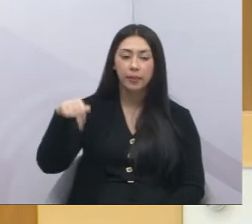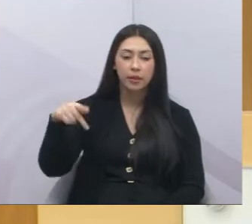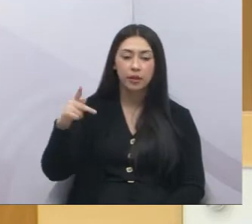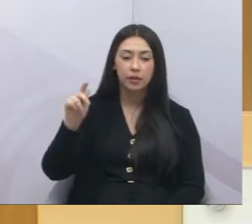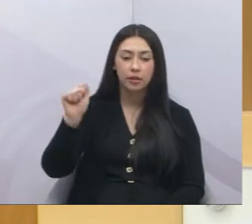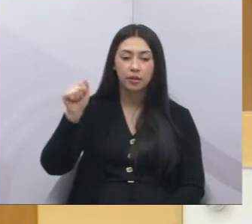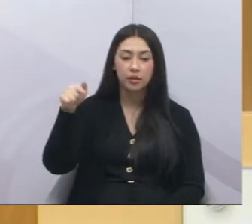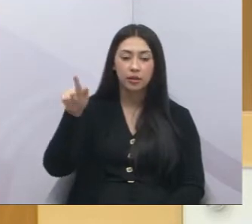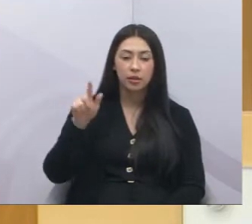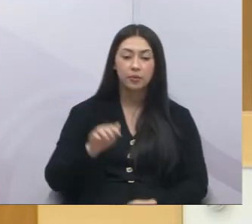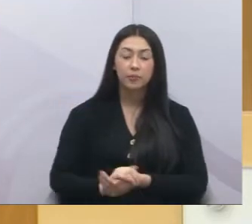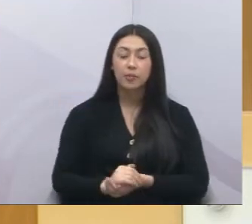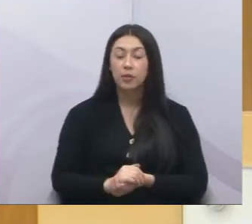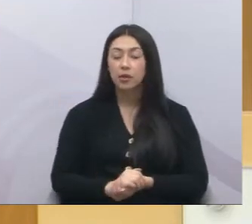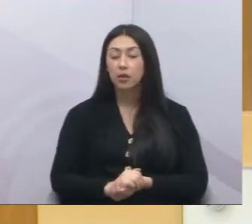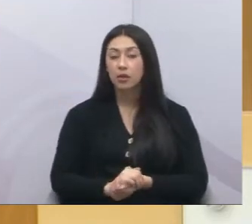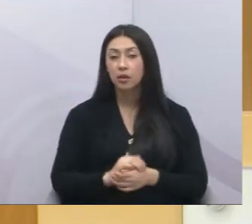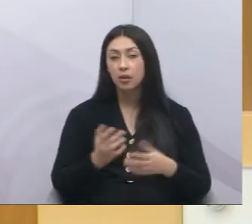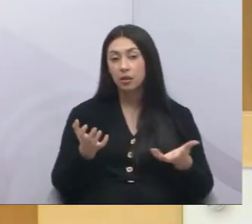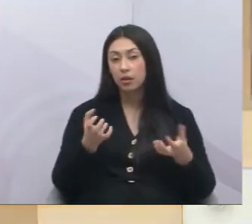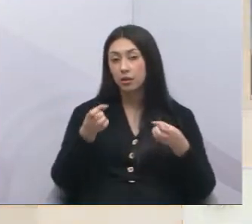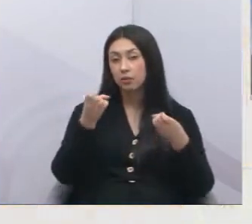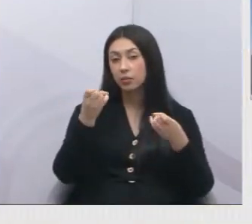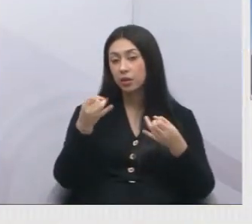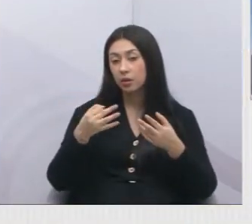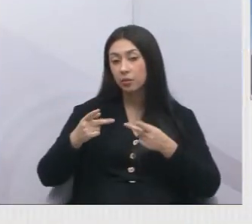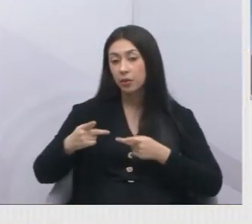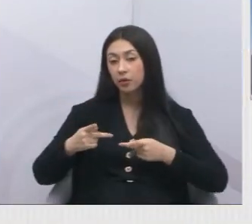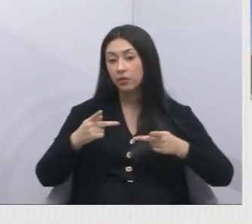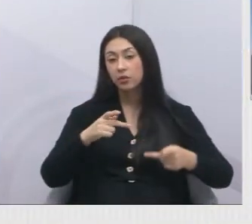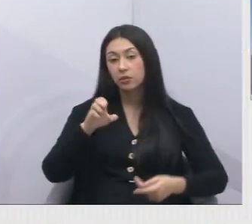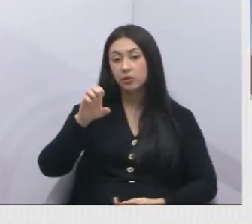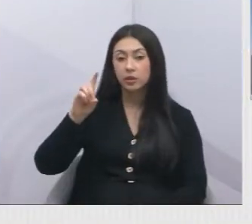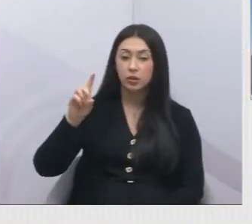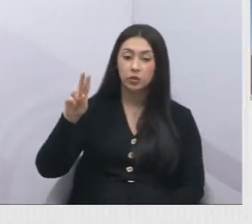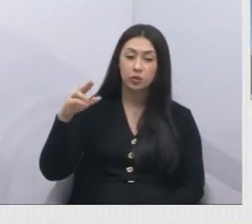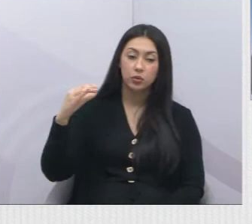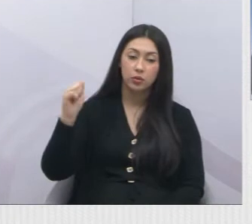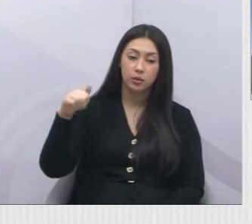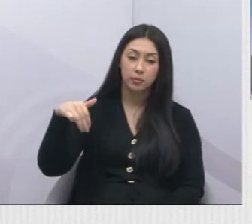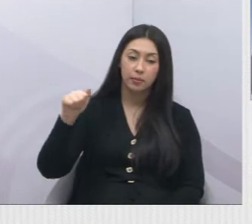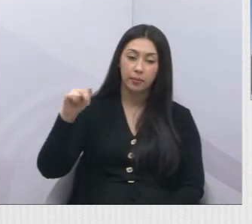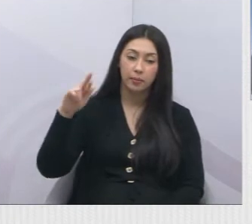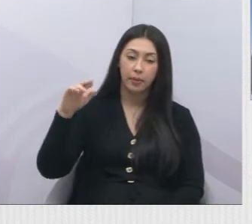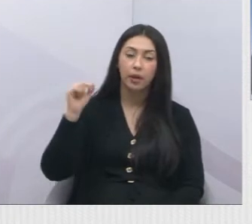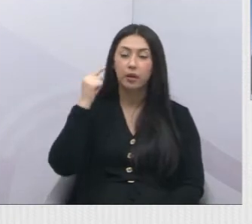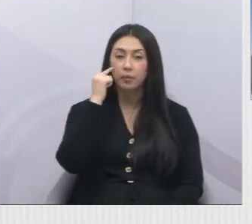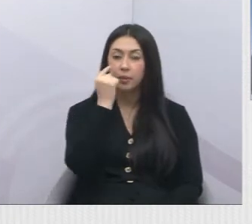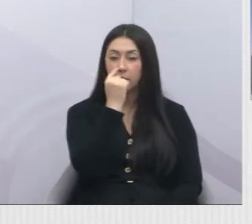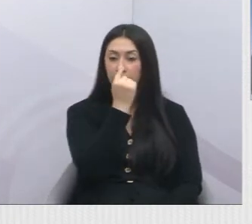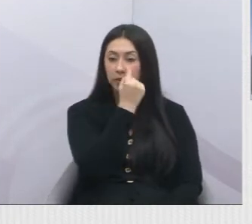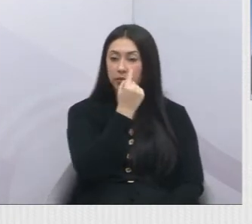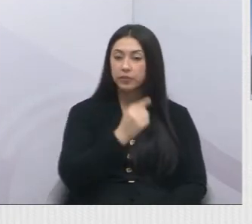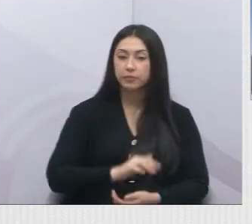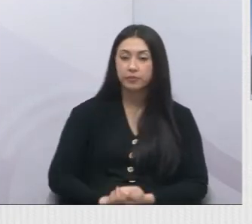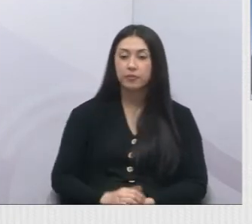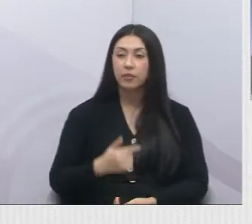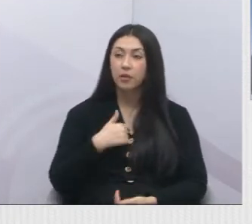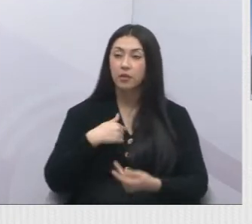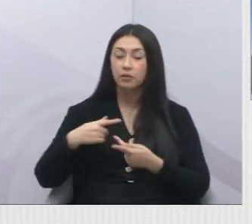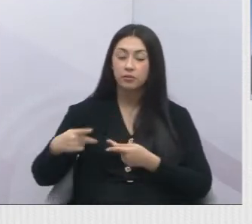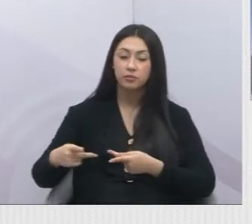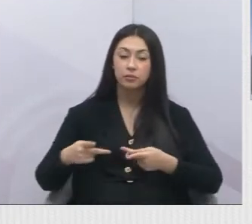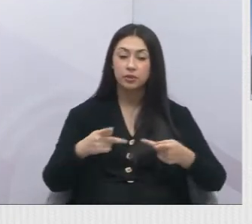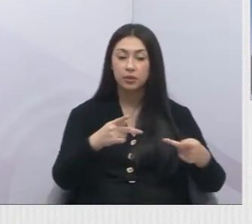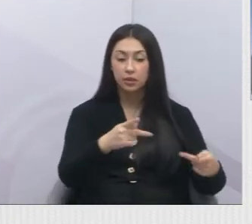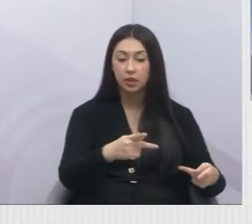Quero falar de uma visita que eu fiz no Educa Mais Parque Meia Lua, tá? Estive lá no Educa Mais Parque